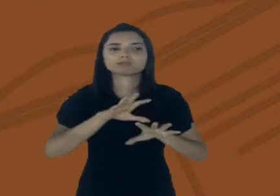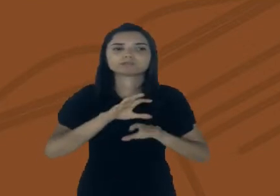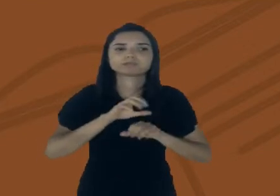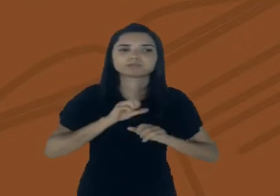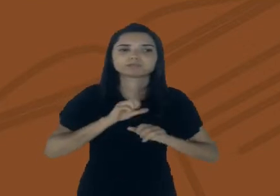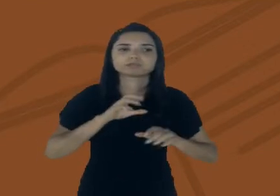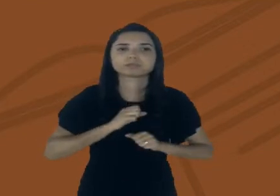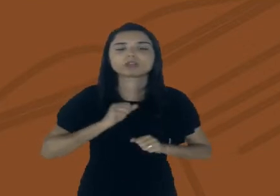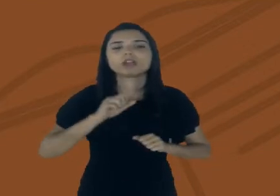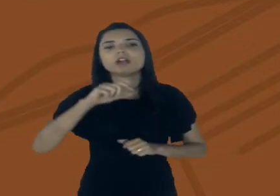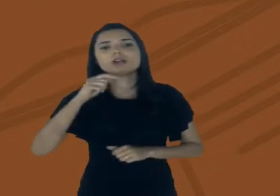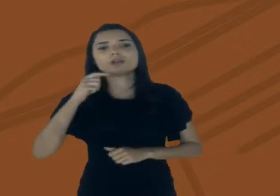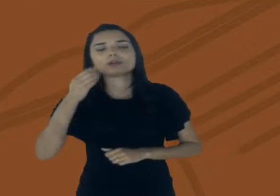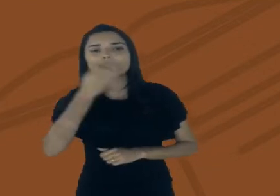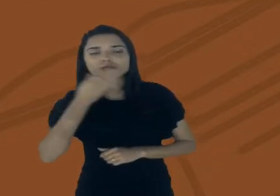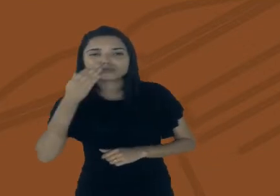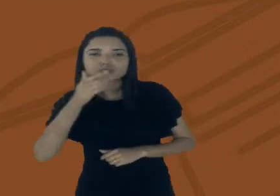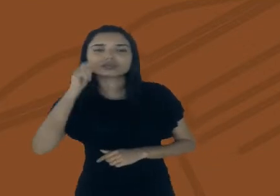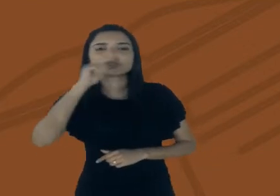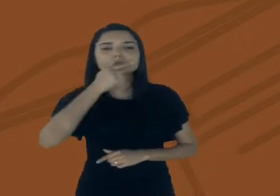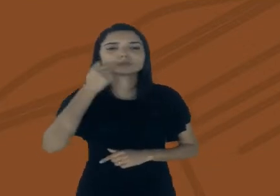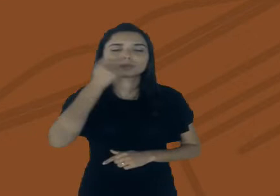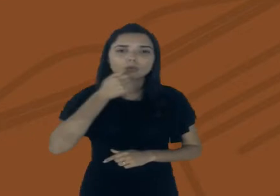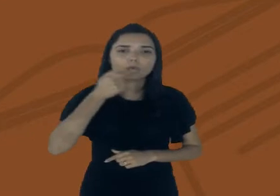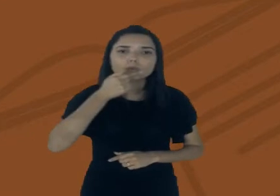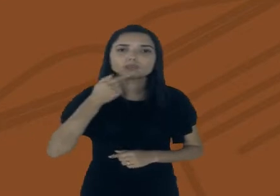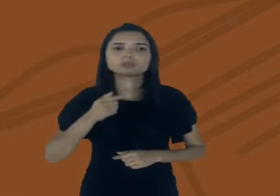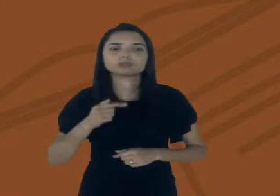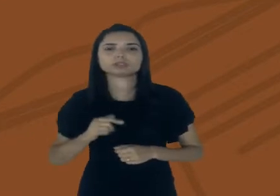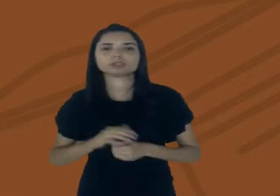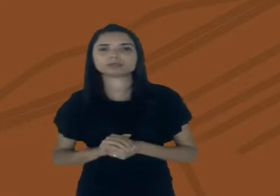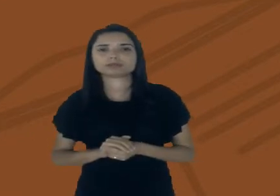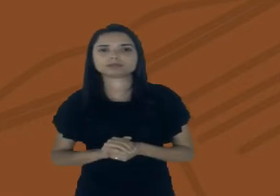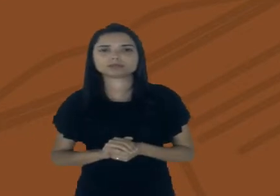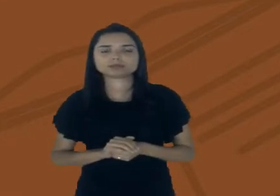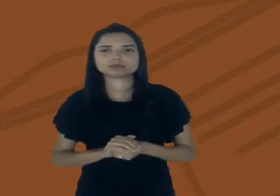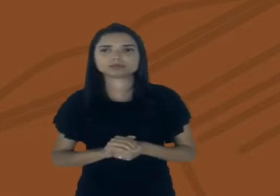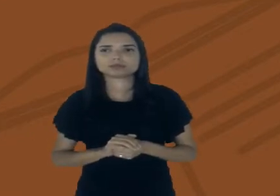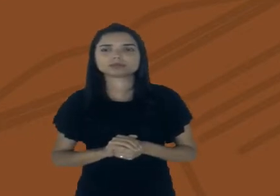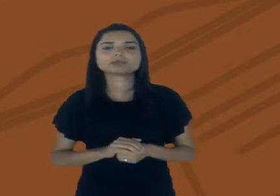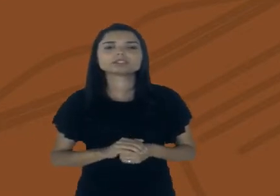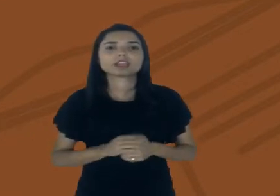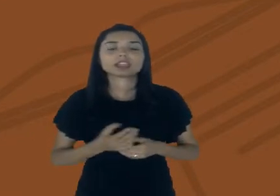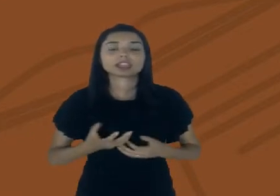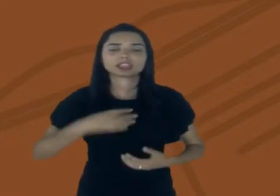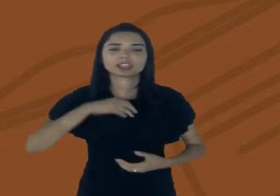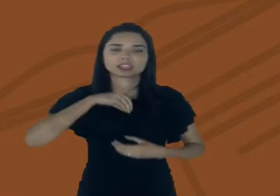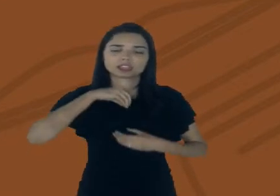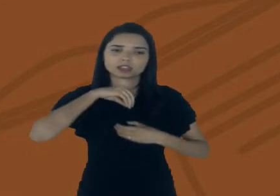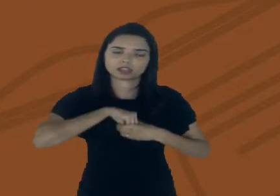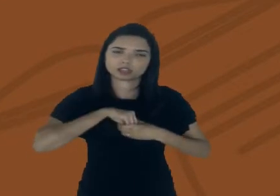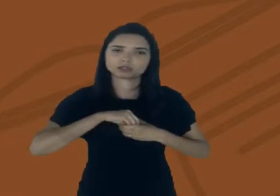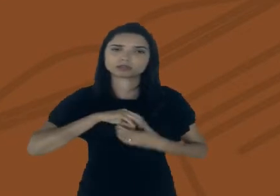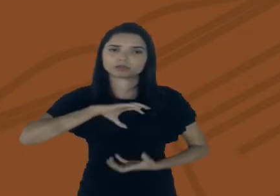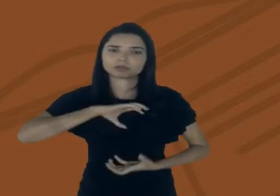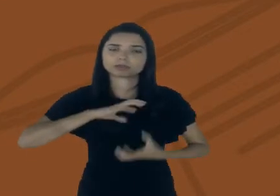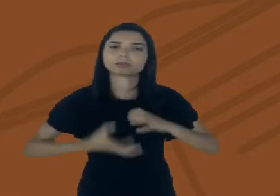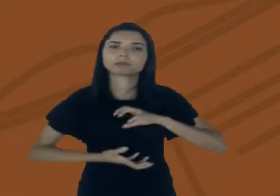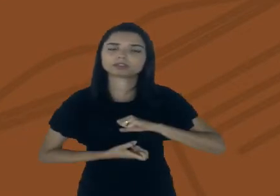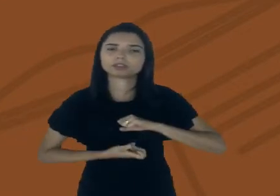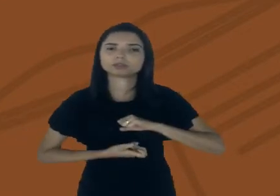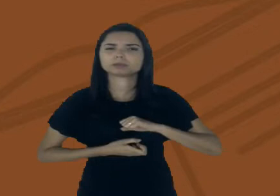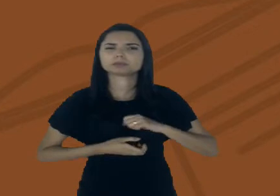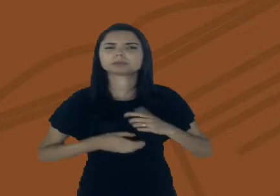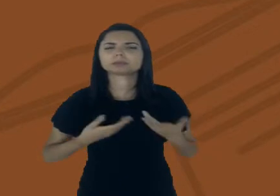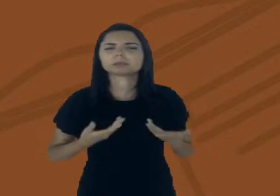de glicose e com isso vai ter todo uma questão alterada aí dentro do próprio metabolismo. E o que